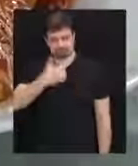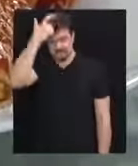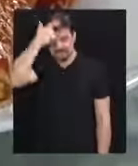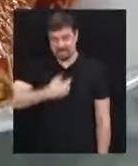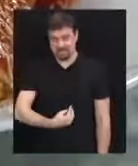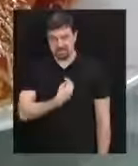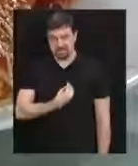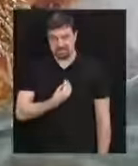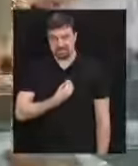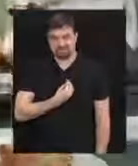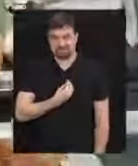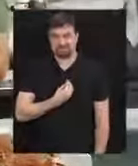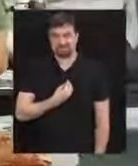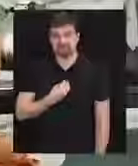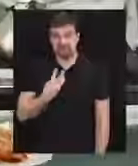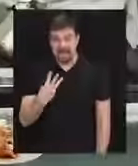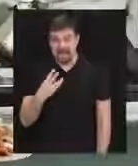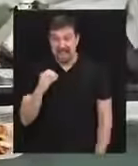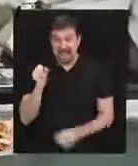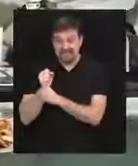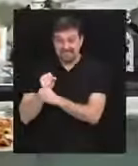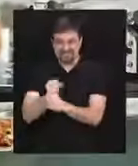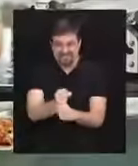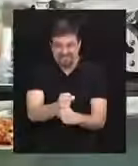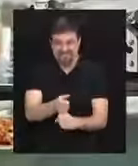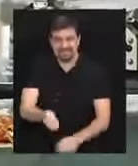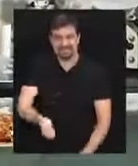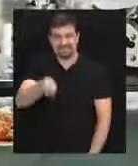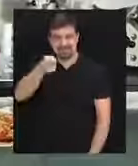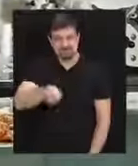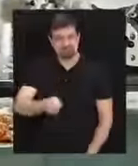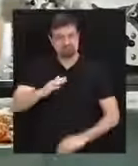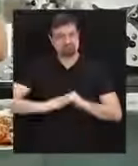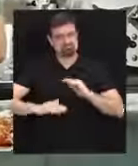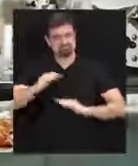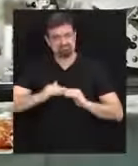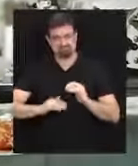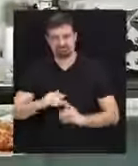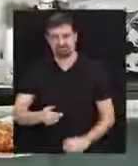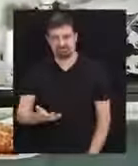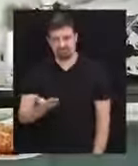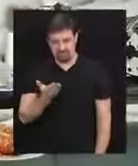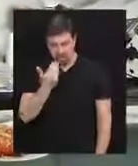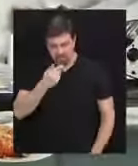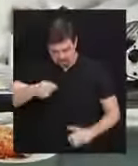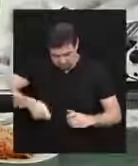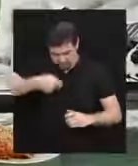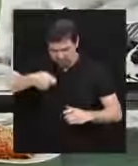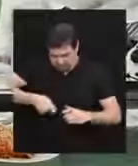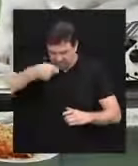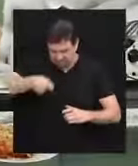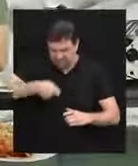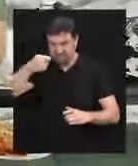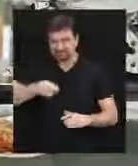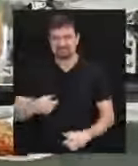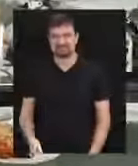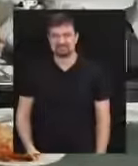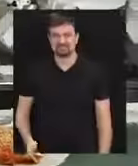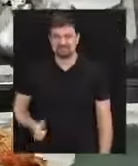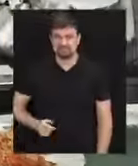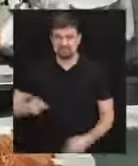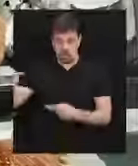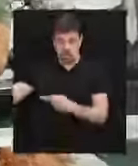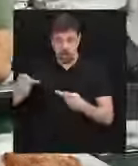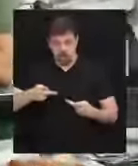experimentar a panqueca que você prazer faz aqui é há meu. Mais de 30 anos pro pessoal aqui do Jardim Santana. E eu vou comer mais um pouco disso aqui. Fica à vontade. E a gente deixa